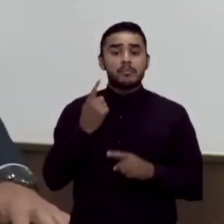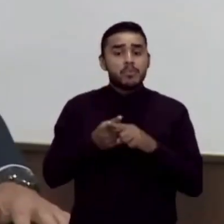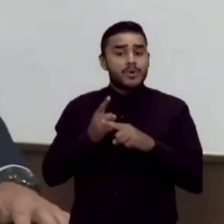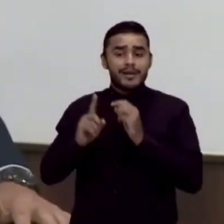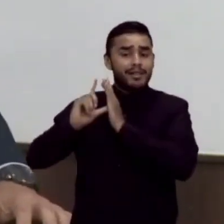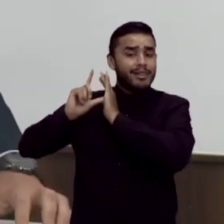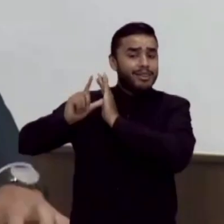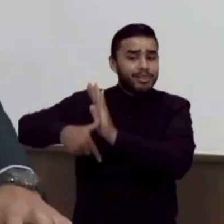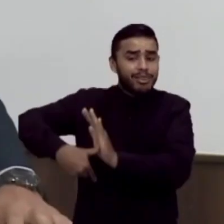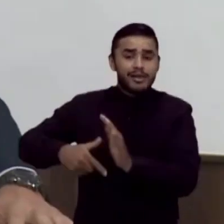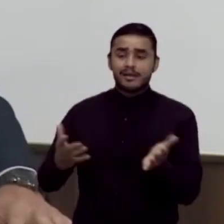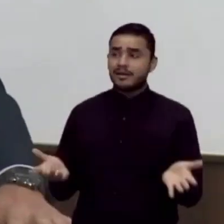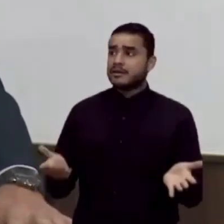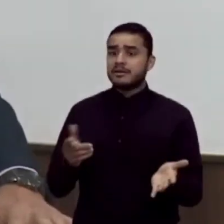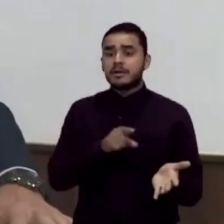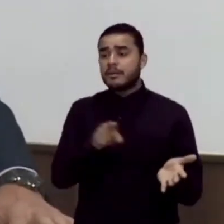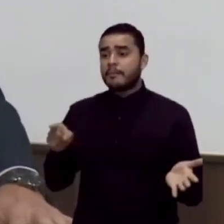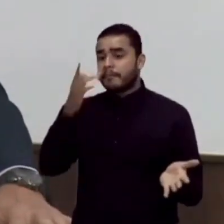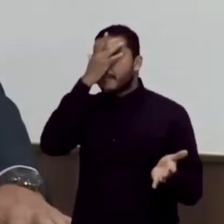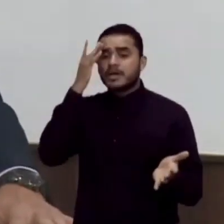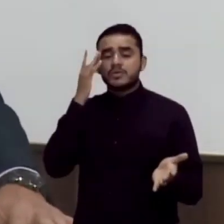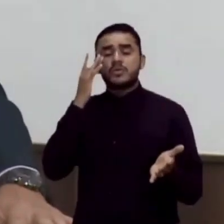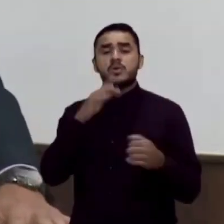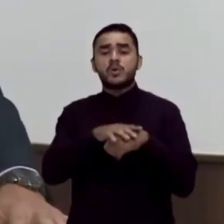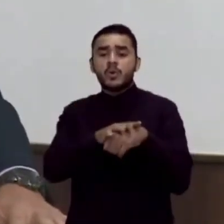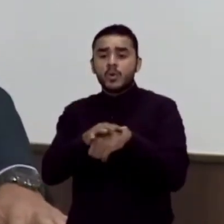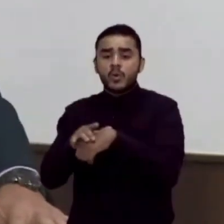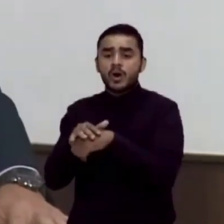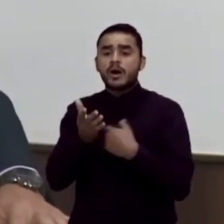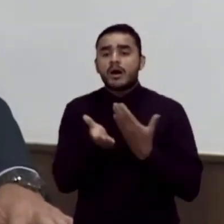ontem esses pacientes precisam da máquina para viver